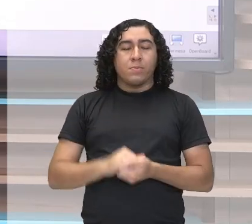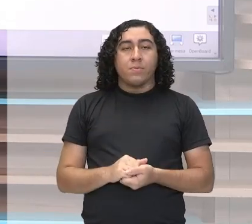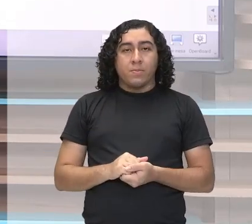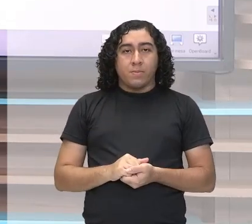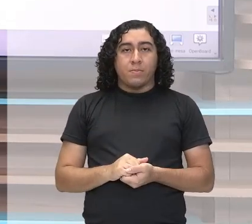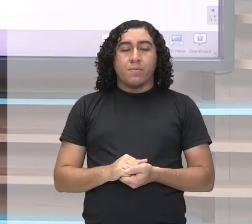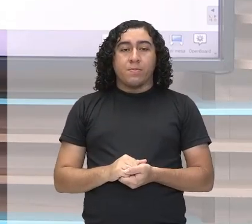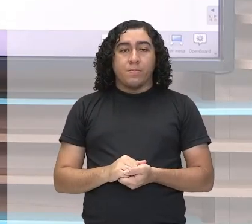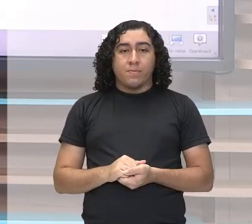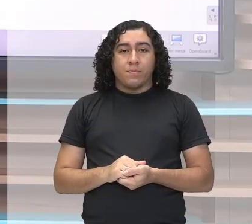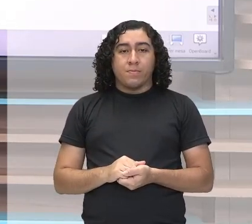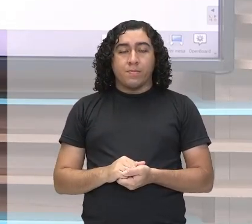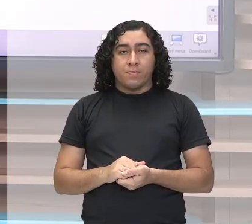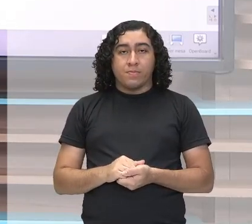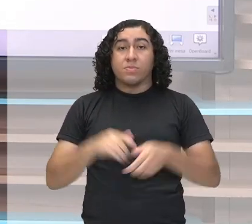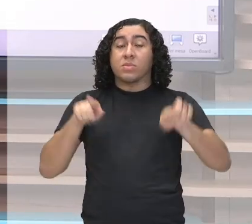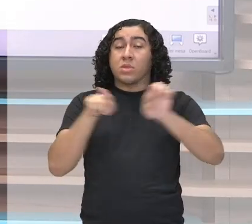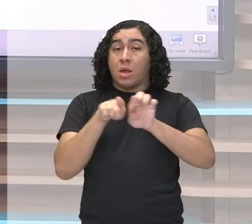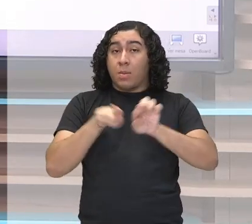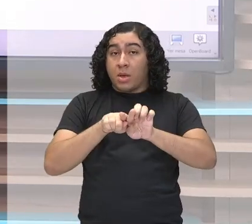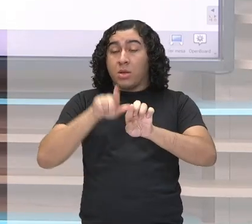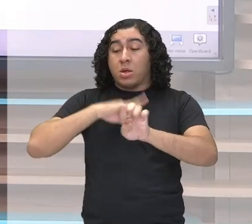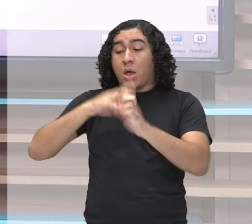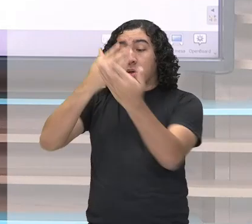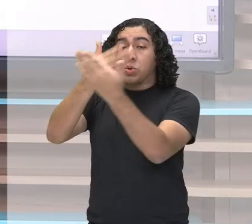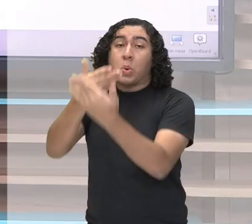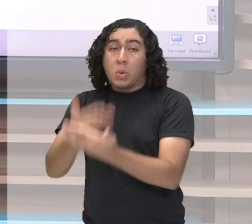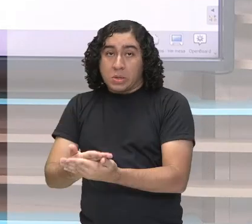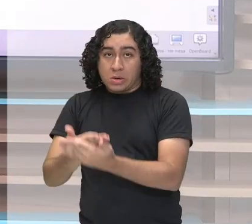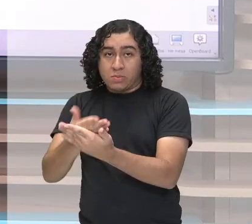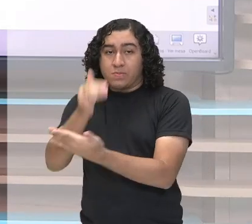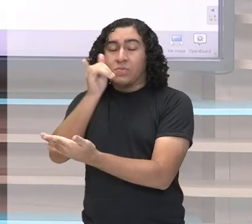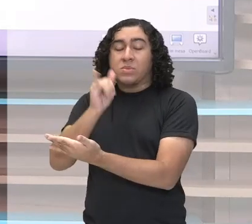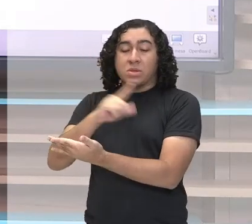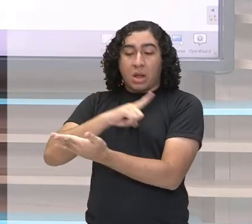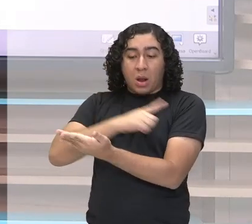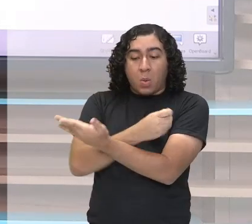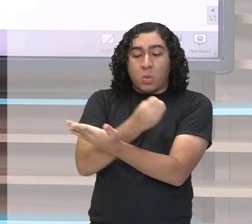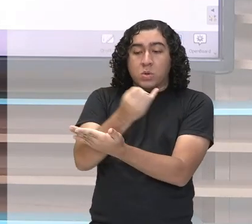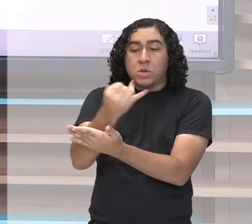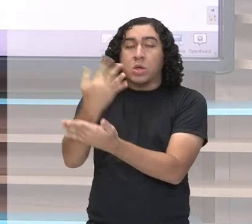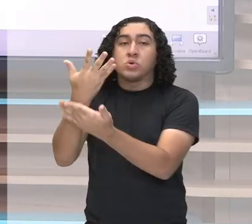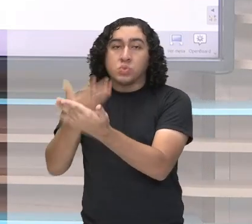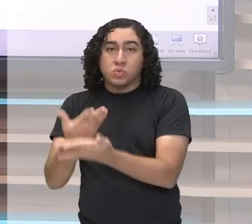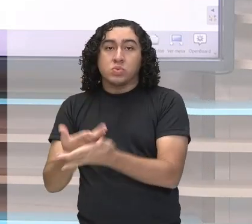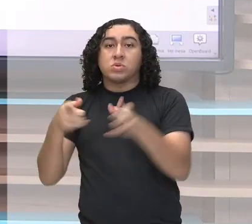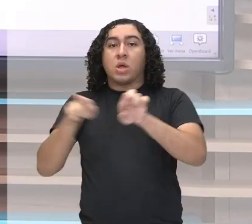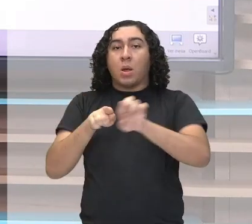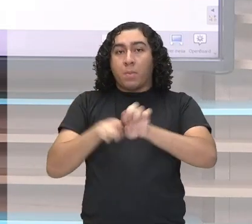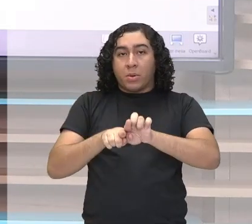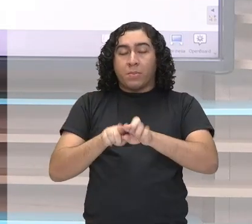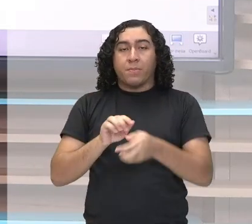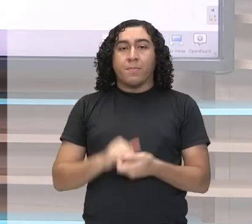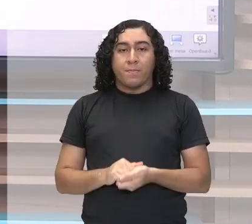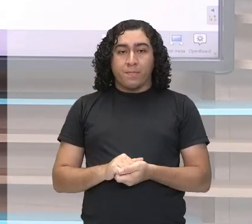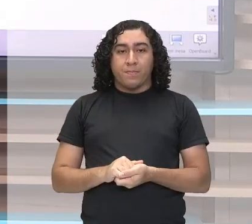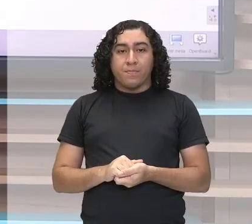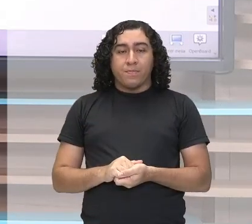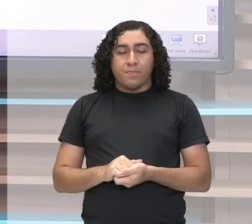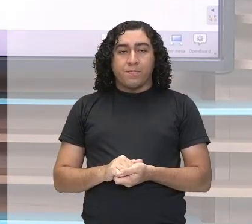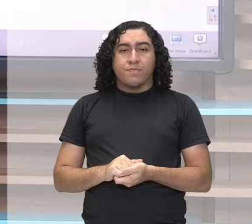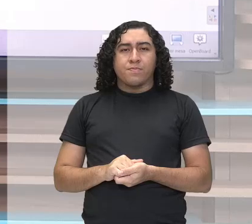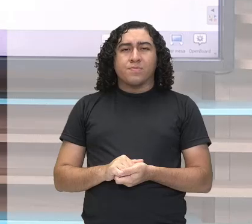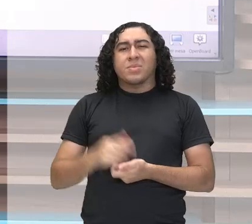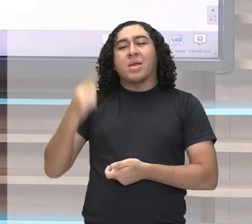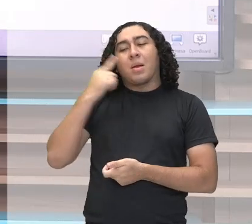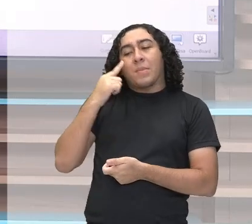né, os anos de estudo e também os anos esperados, né? Até mesmo para você verificar